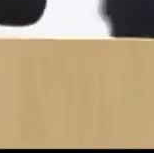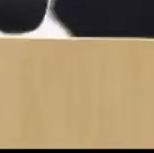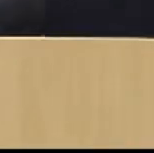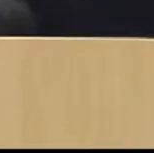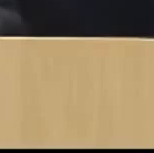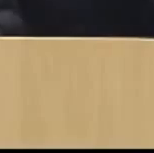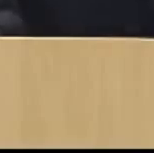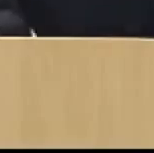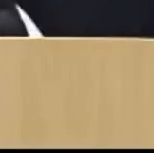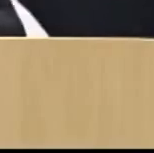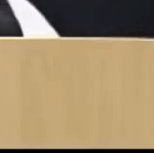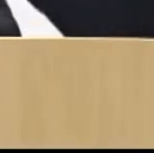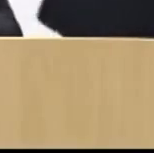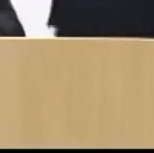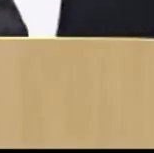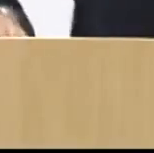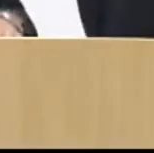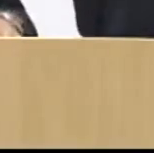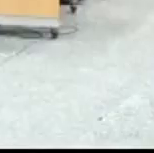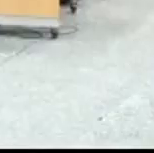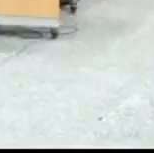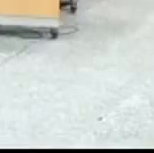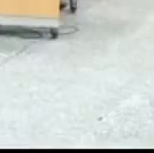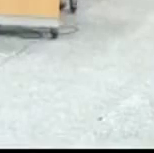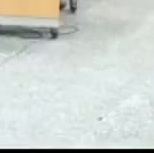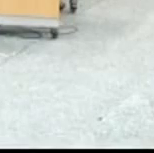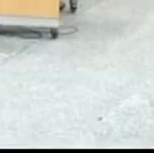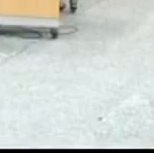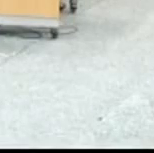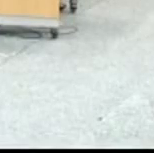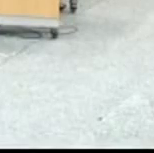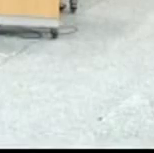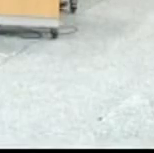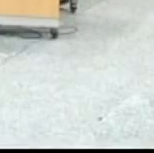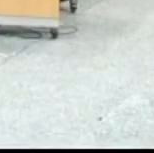O Valadão está tudo. Já foi, Valadão já.